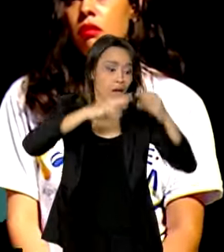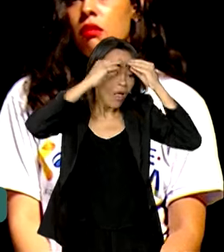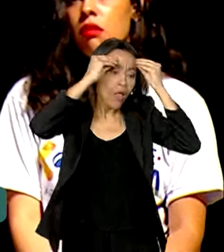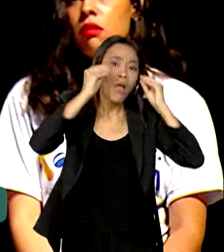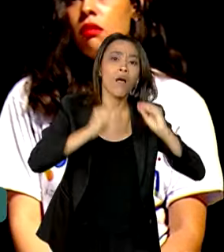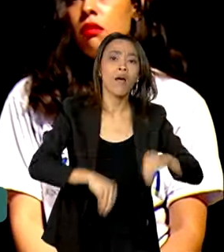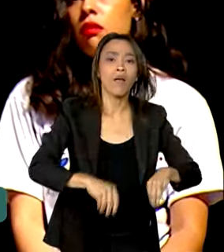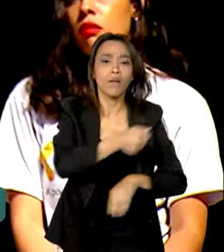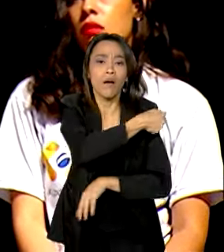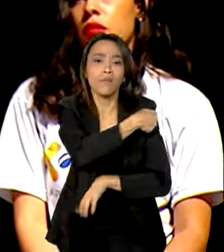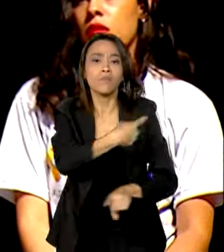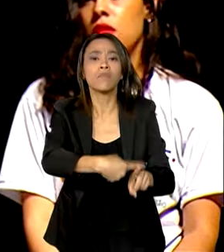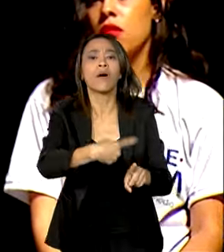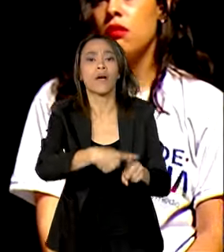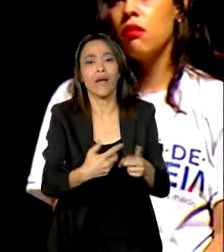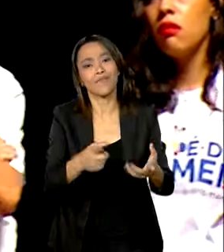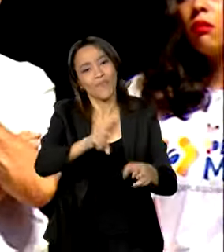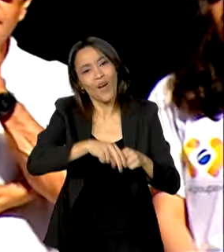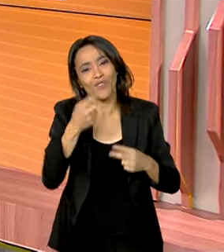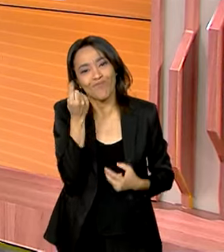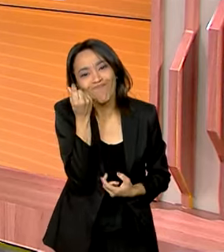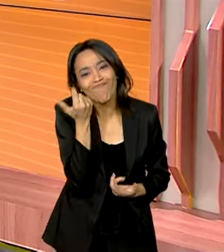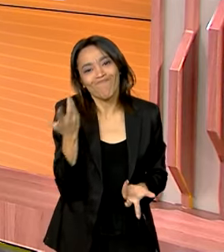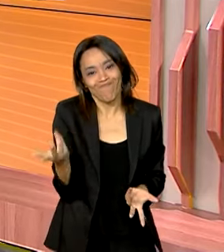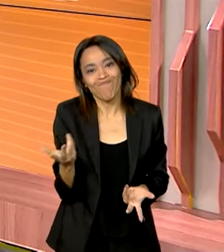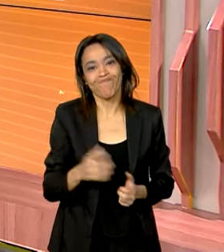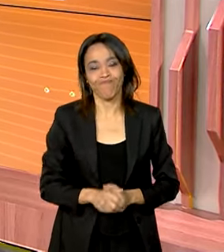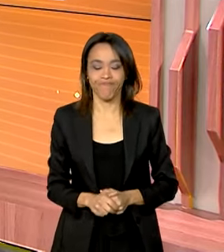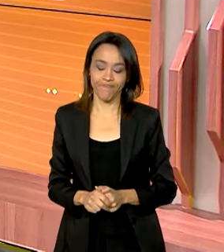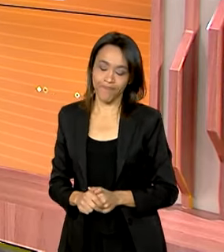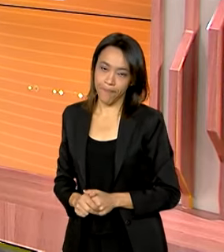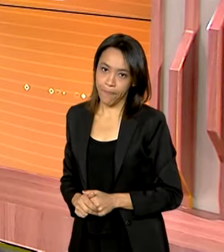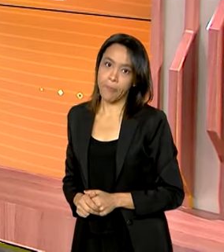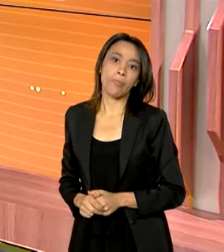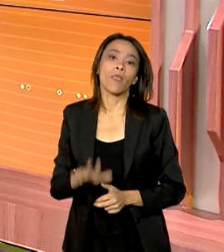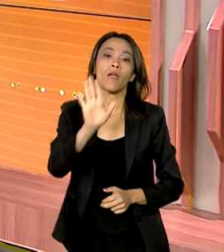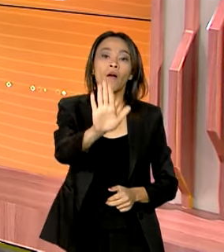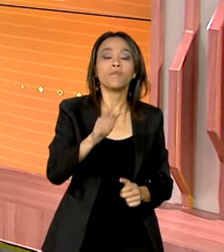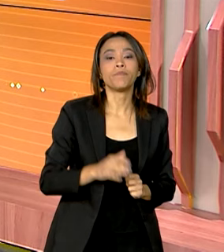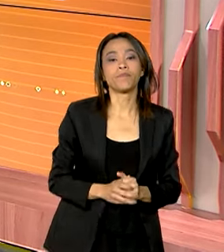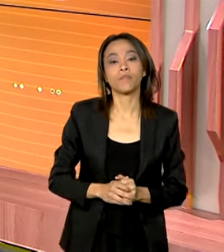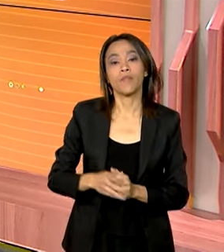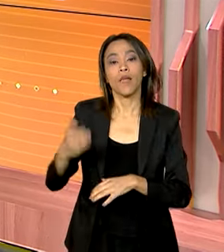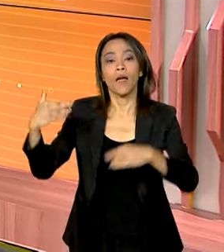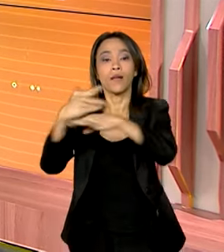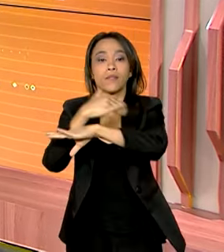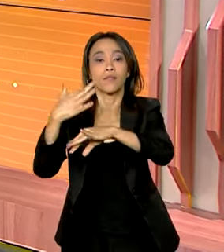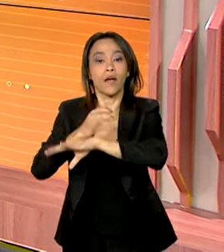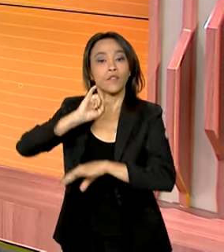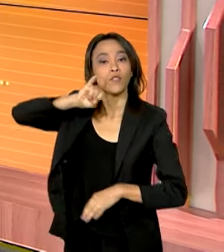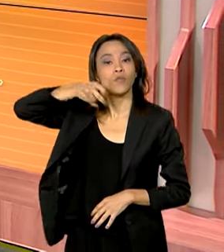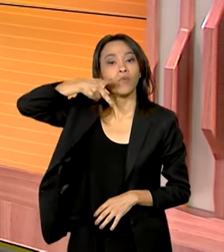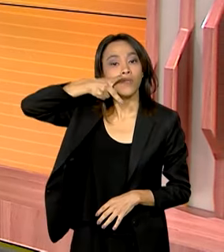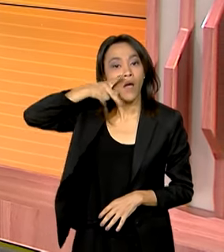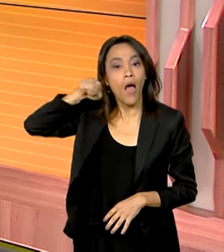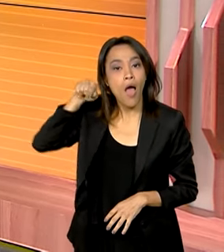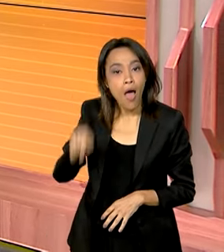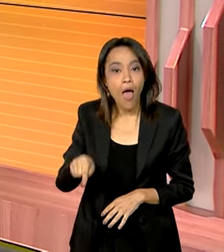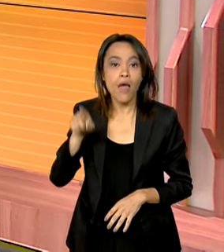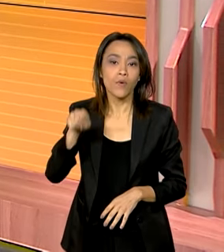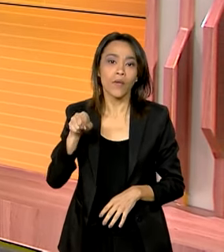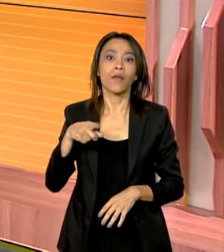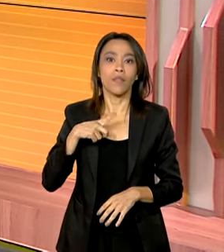escola é por questão financeira. E olha, a cidade de João Pessoa, como todos os municípios brasileiros, é atendida